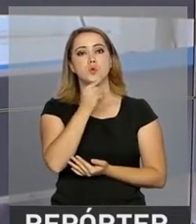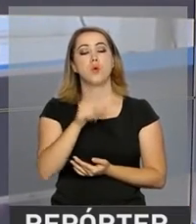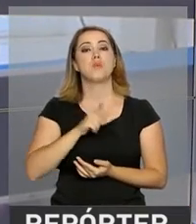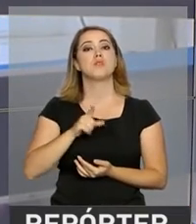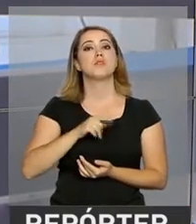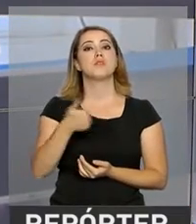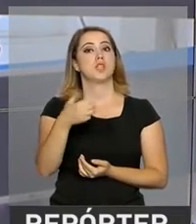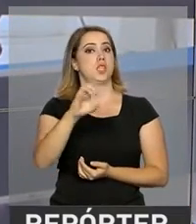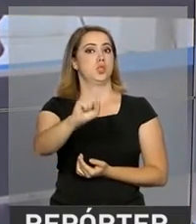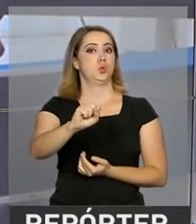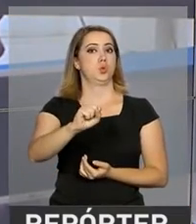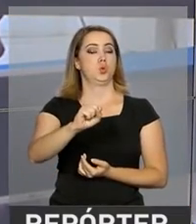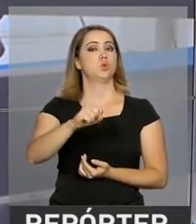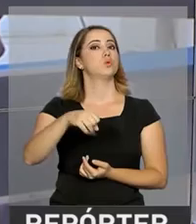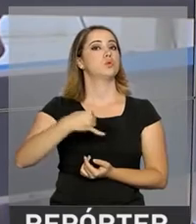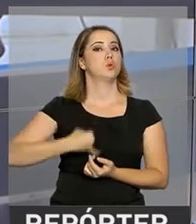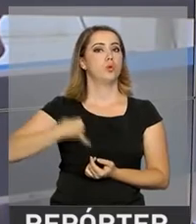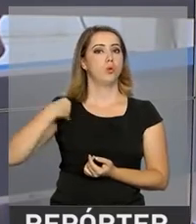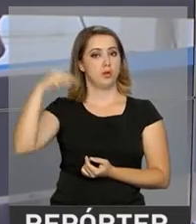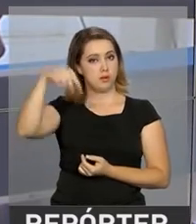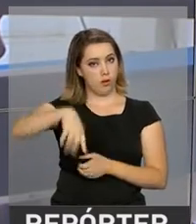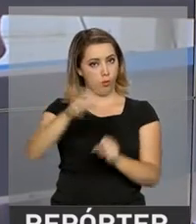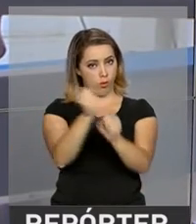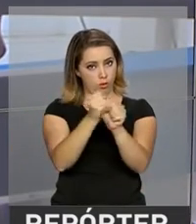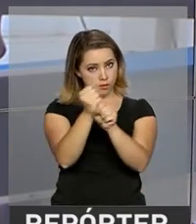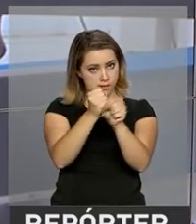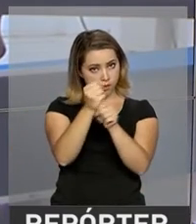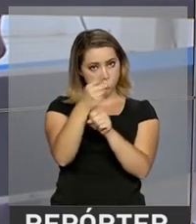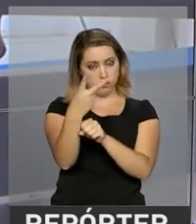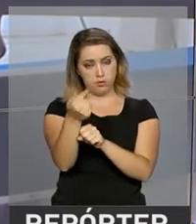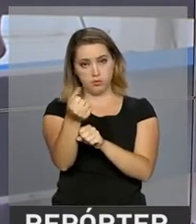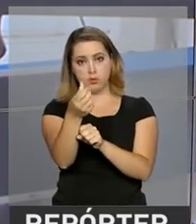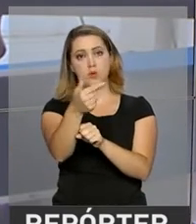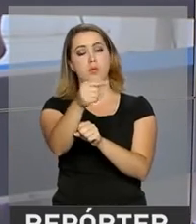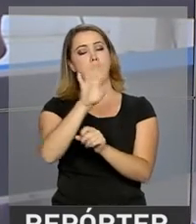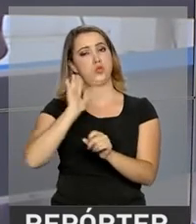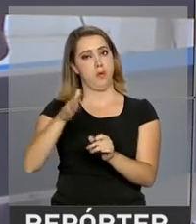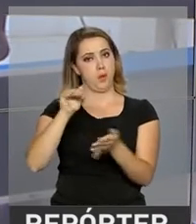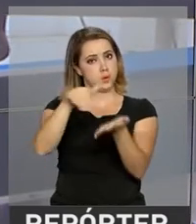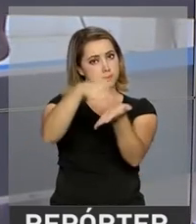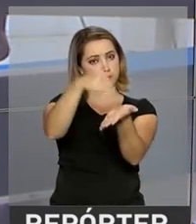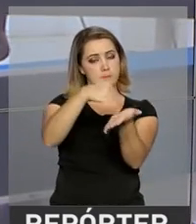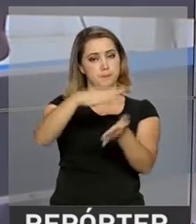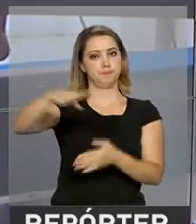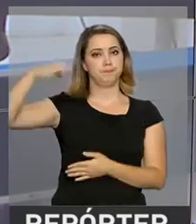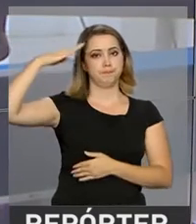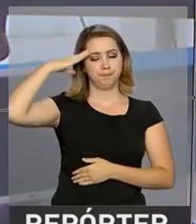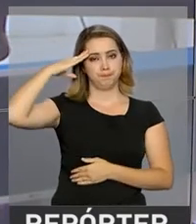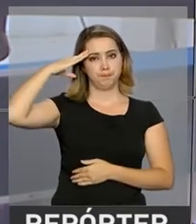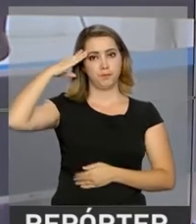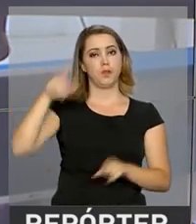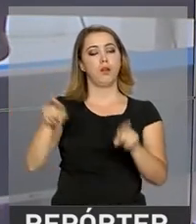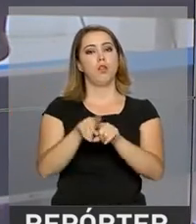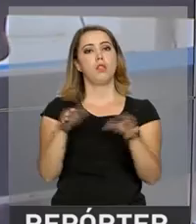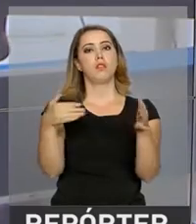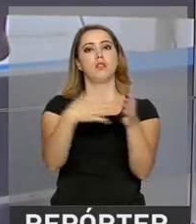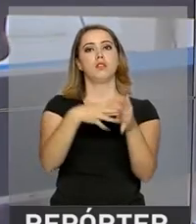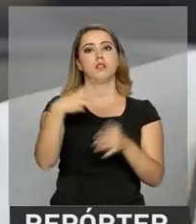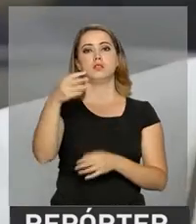anos em 2017 já podem fazer o alistamento militar o prazo final vai até 30 de